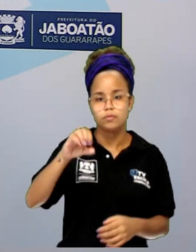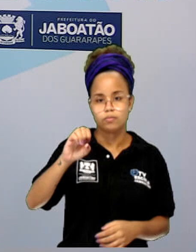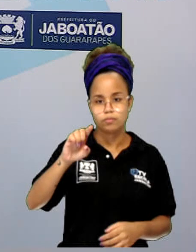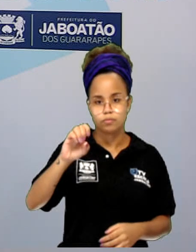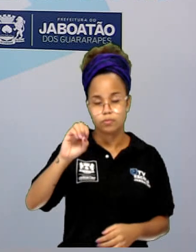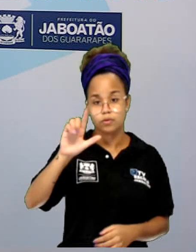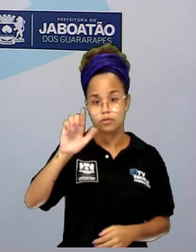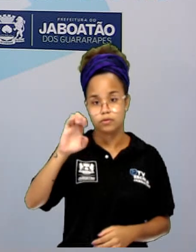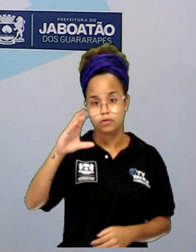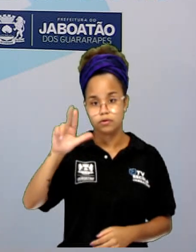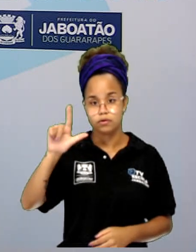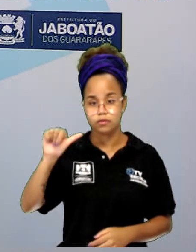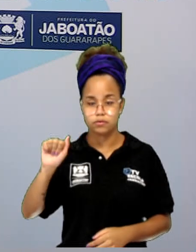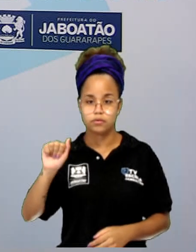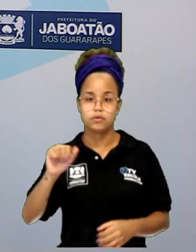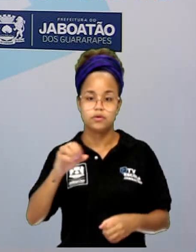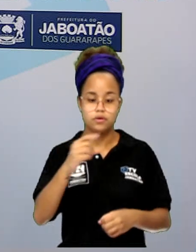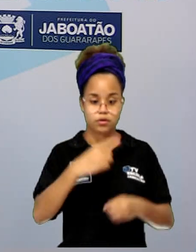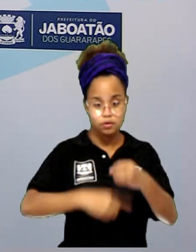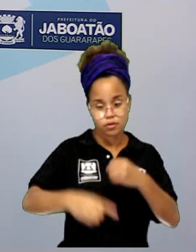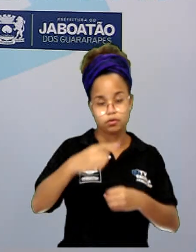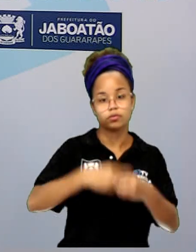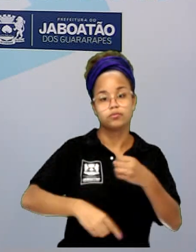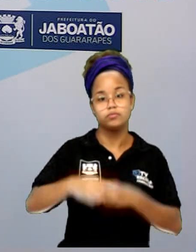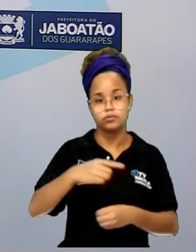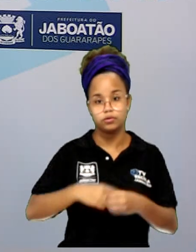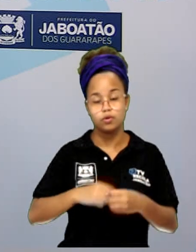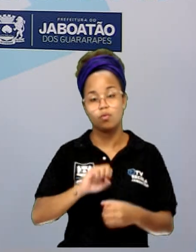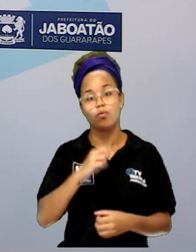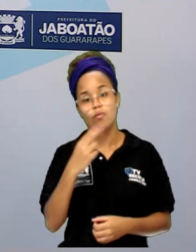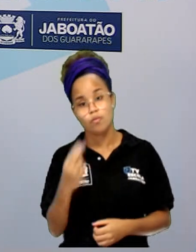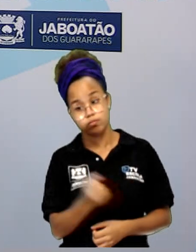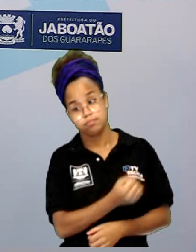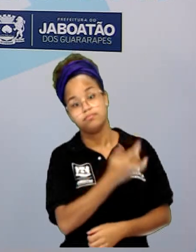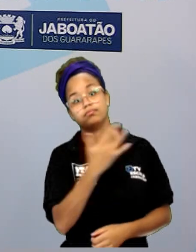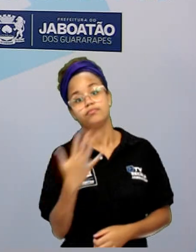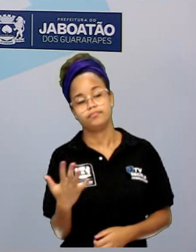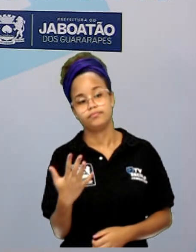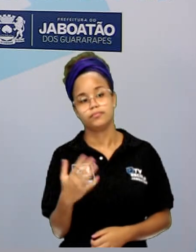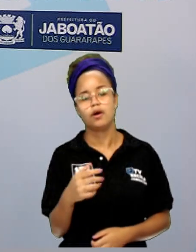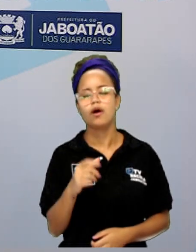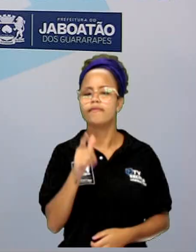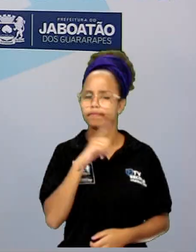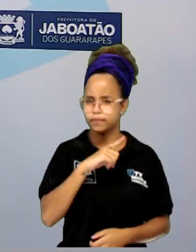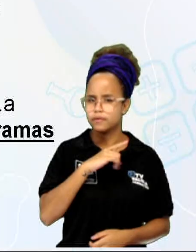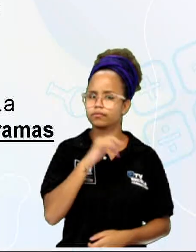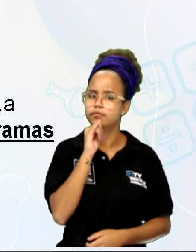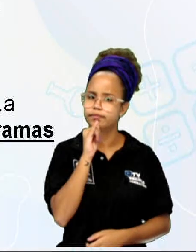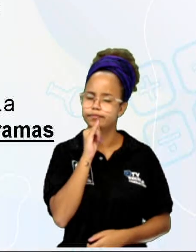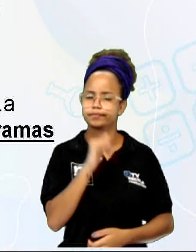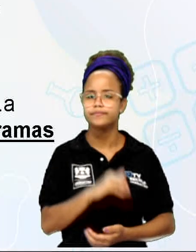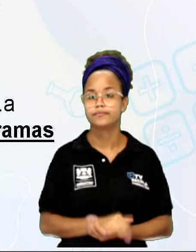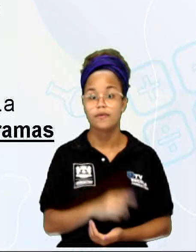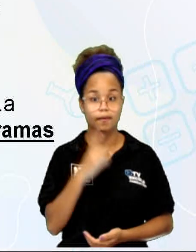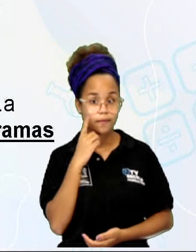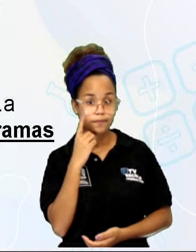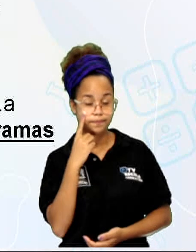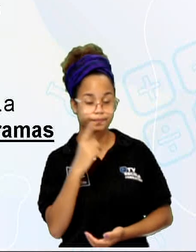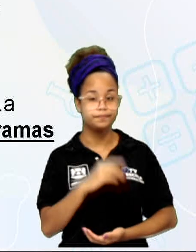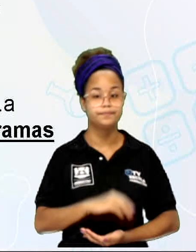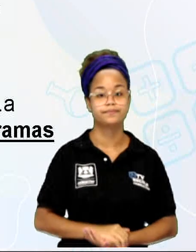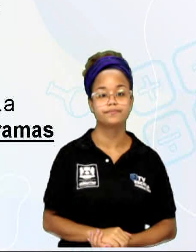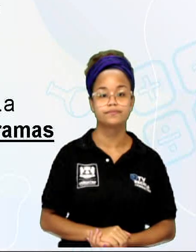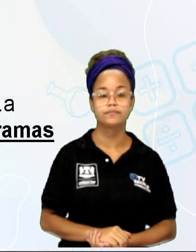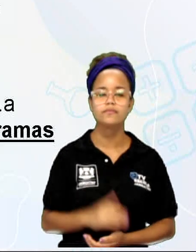átomos. Eu vou pegar dois exemplos aqui bem fáceis para a gente dar uma olhada, tá certo? Veja só.